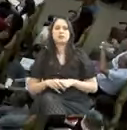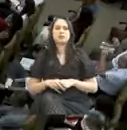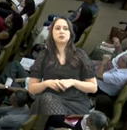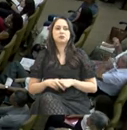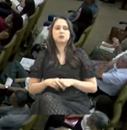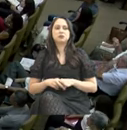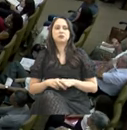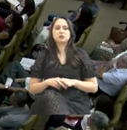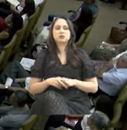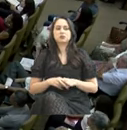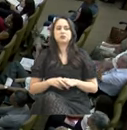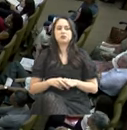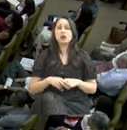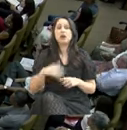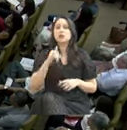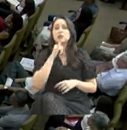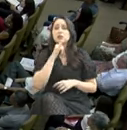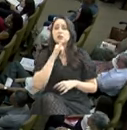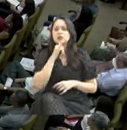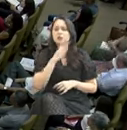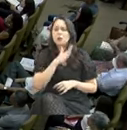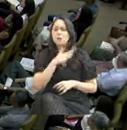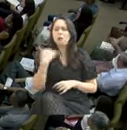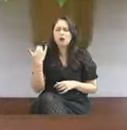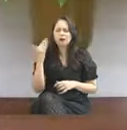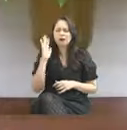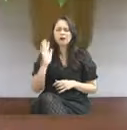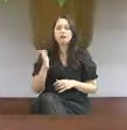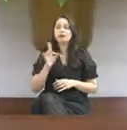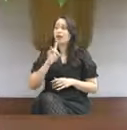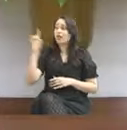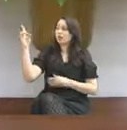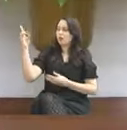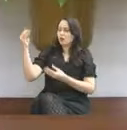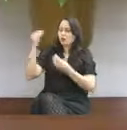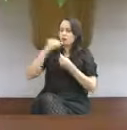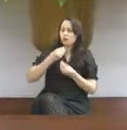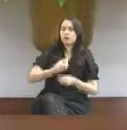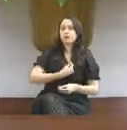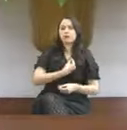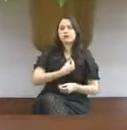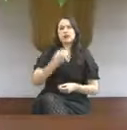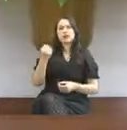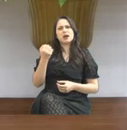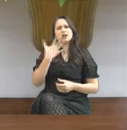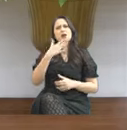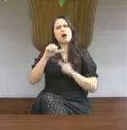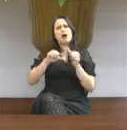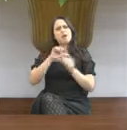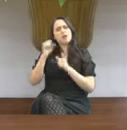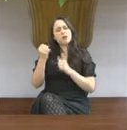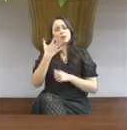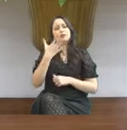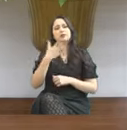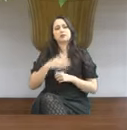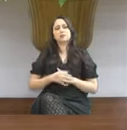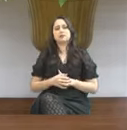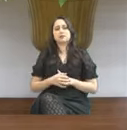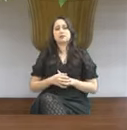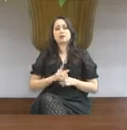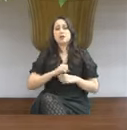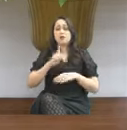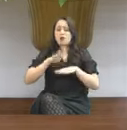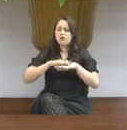vai pegar essa situação que já morreu e dá vida, você crê? Deus vai pegar essa coisa impossível e